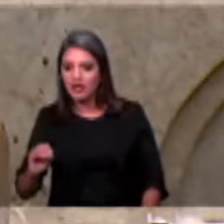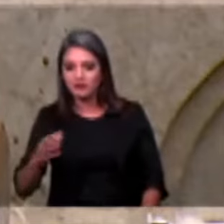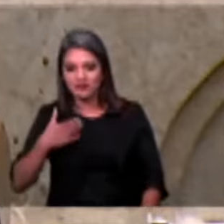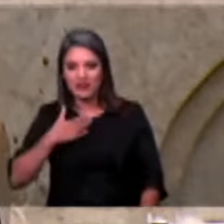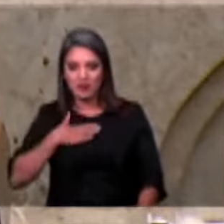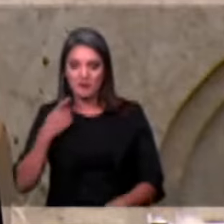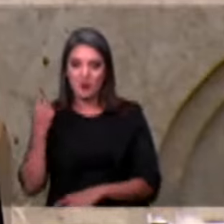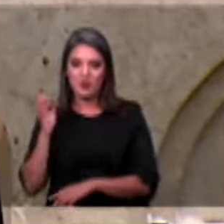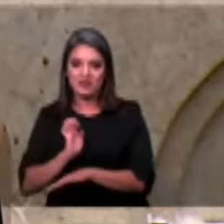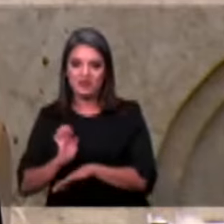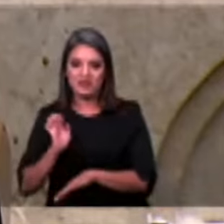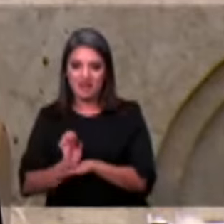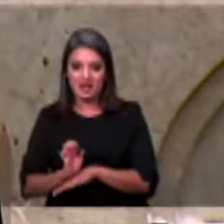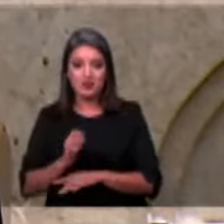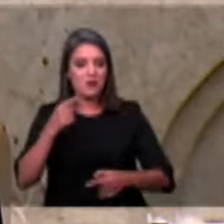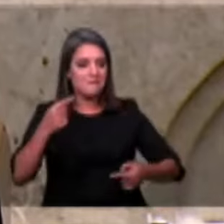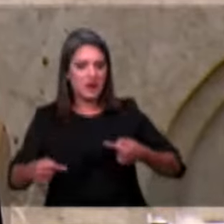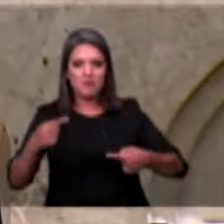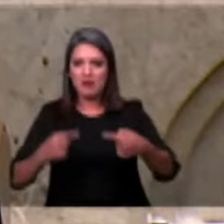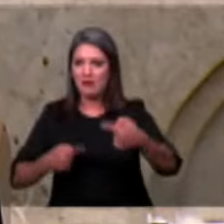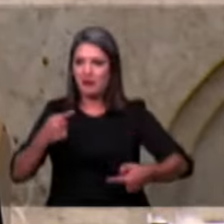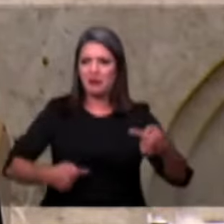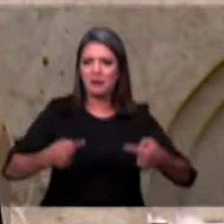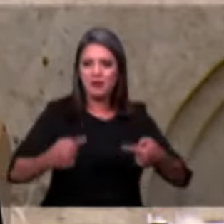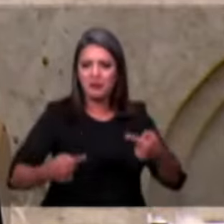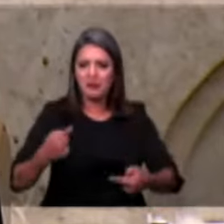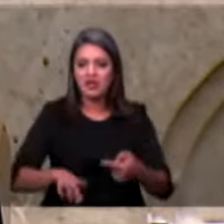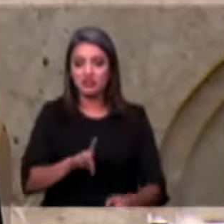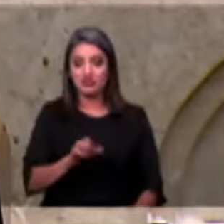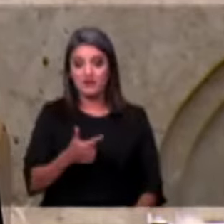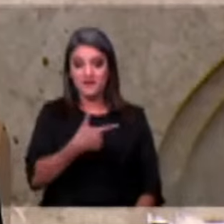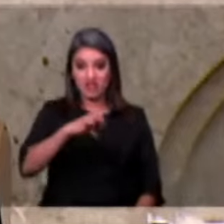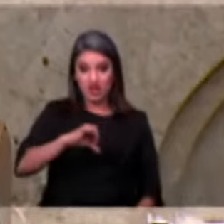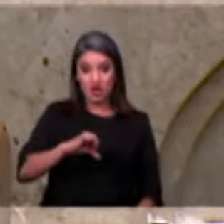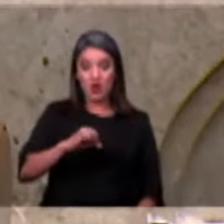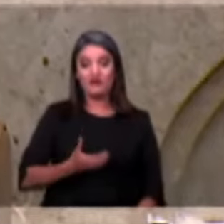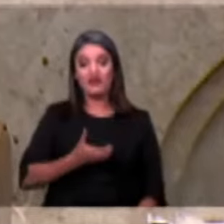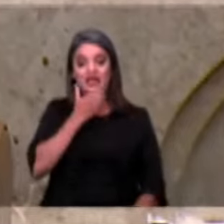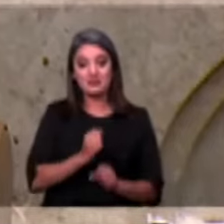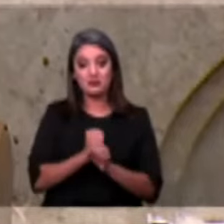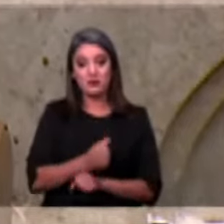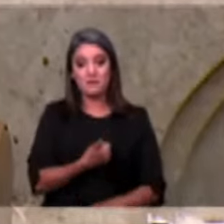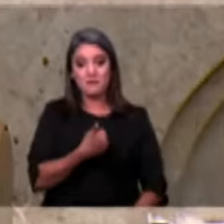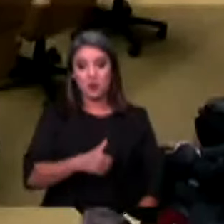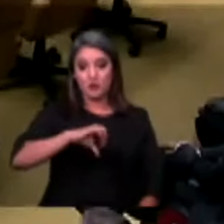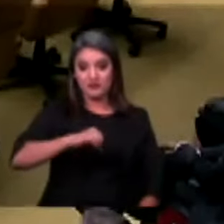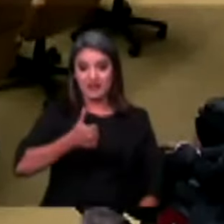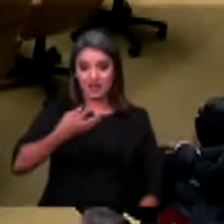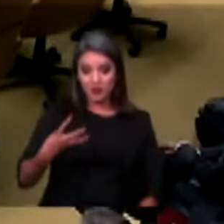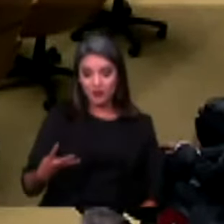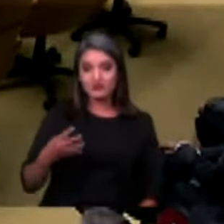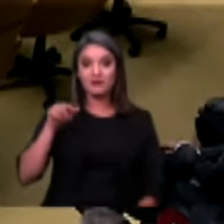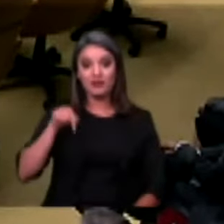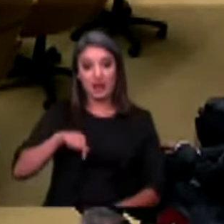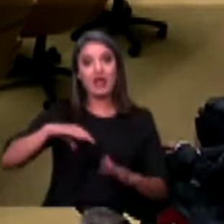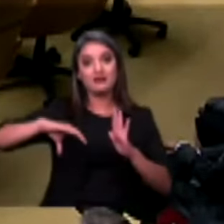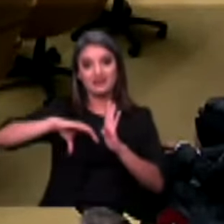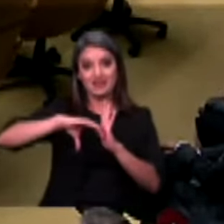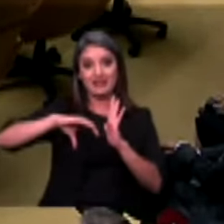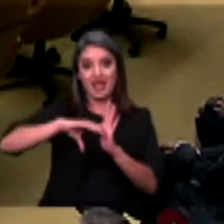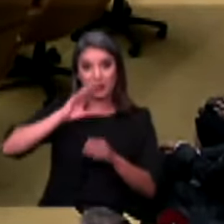estado, em 29 de dezembro de 1914, no Senado da República,